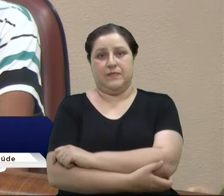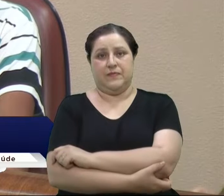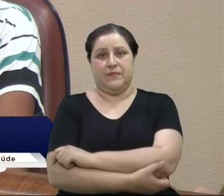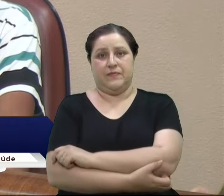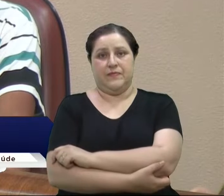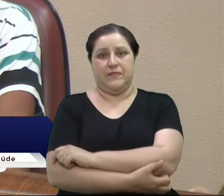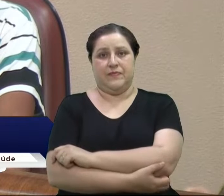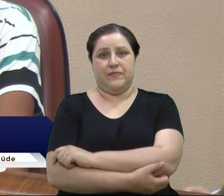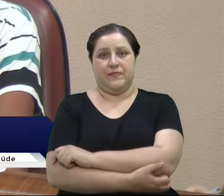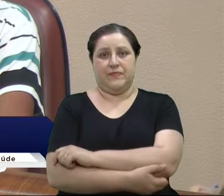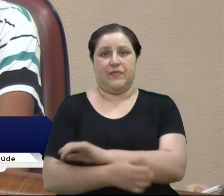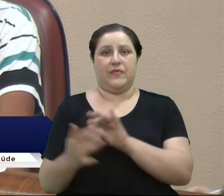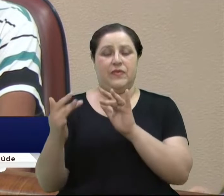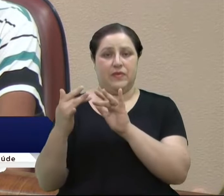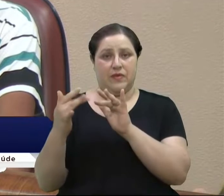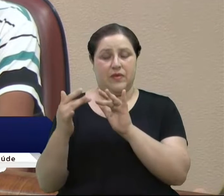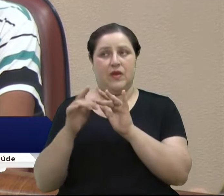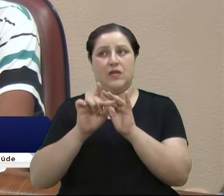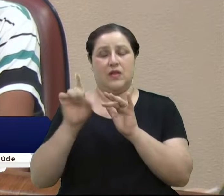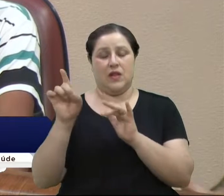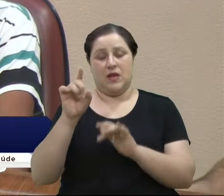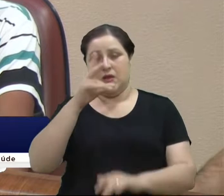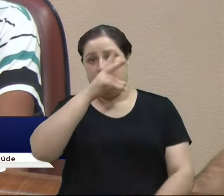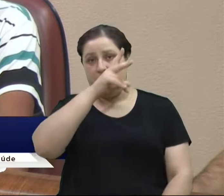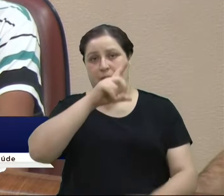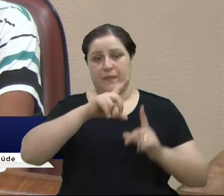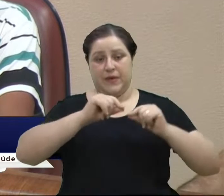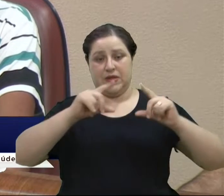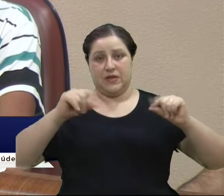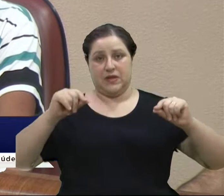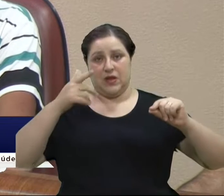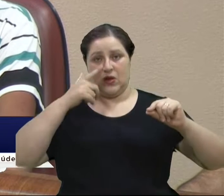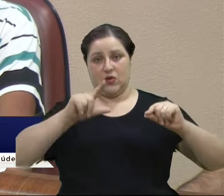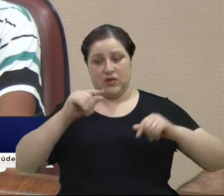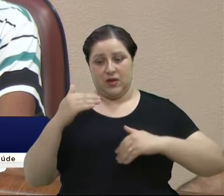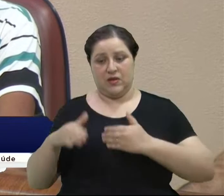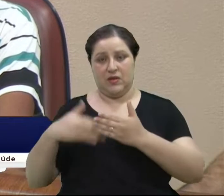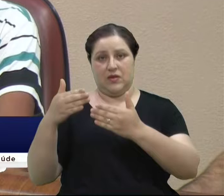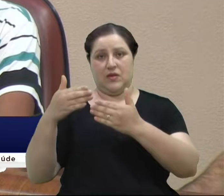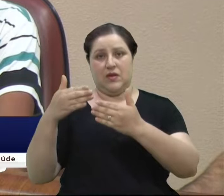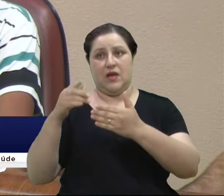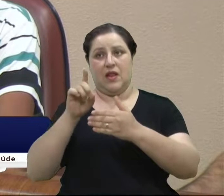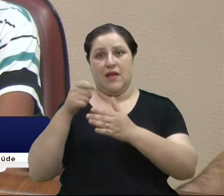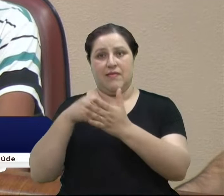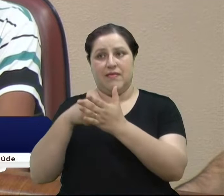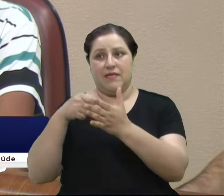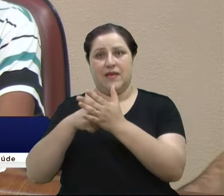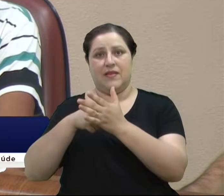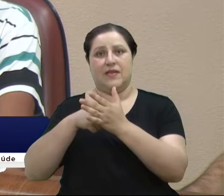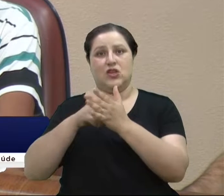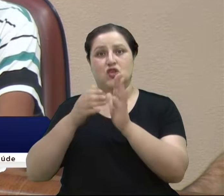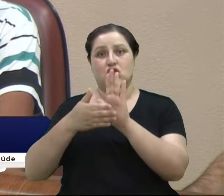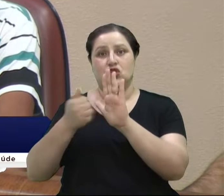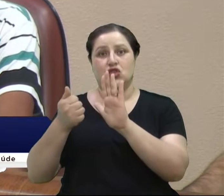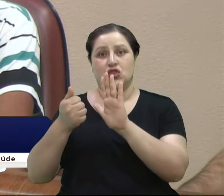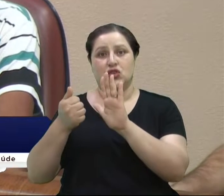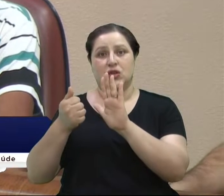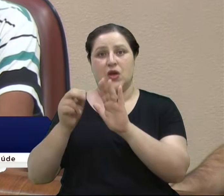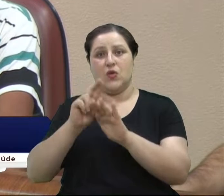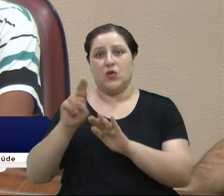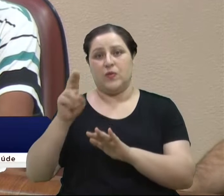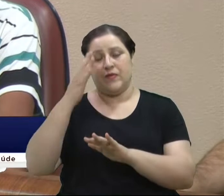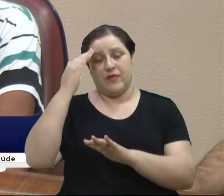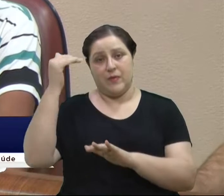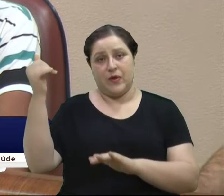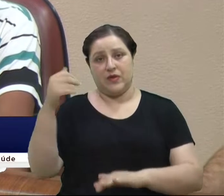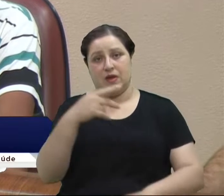procurados e representar em Brasília para que isso avance e tire esse descongelamento, que é a famosa PEC da morte, e também